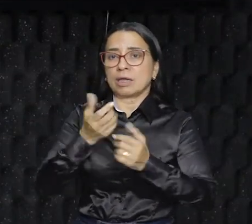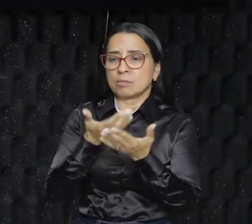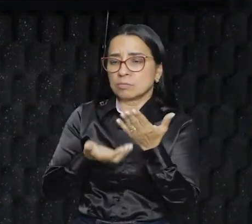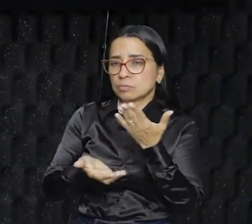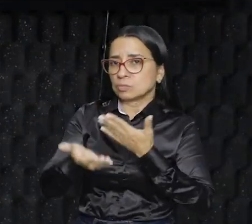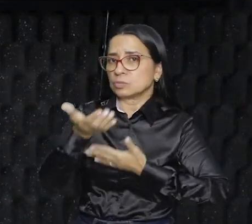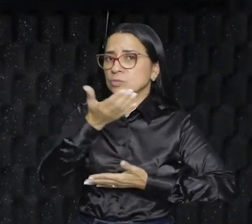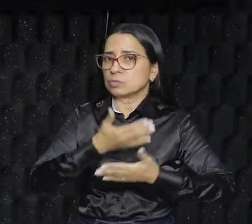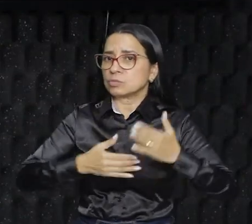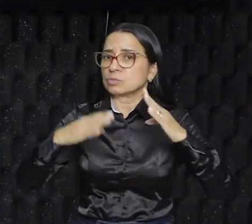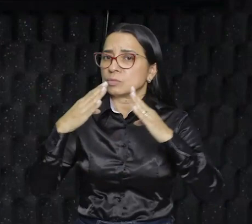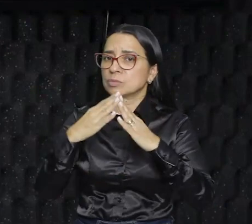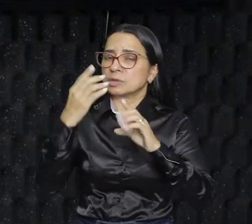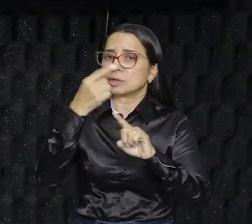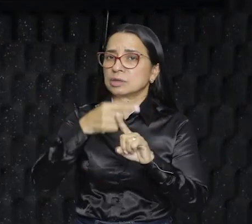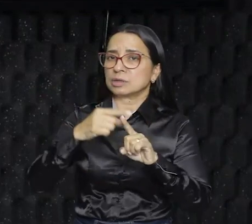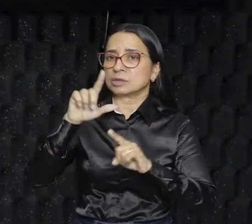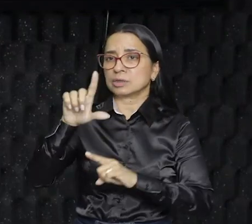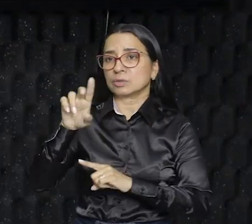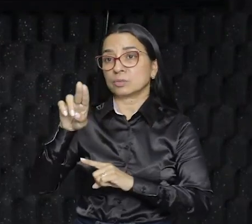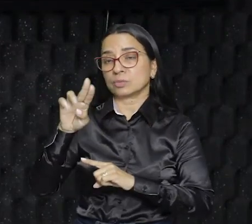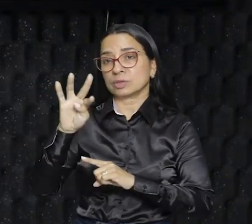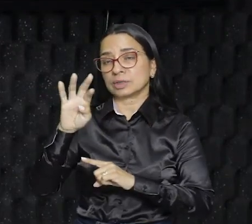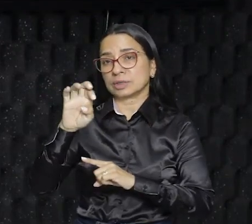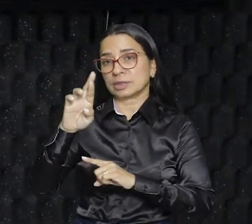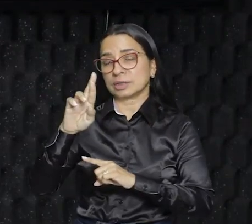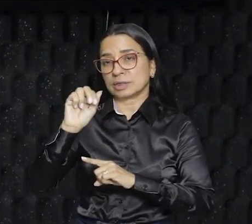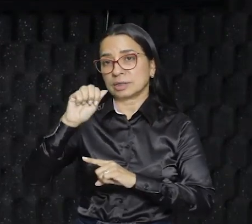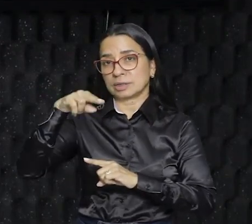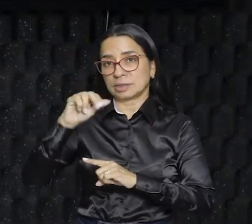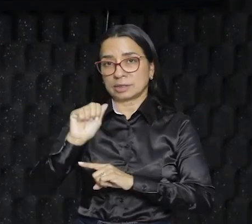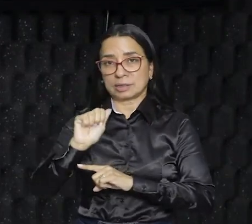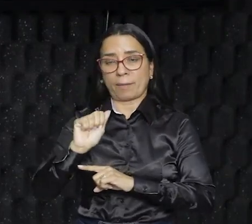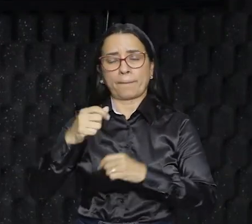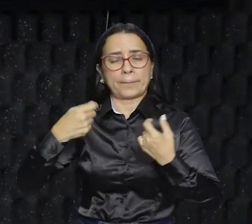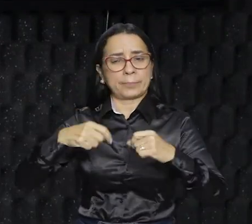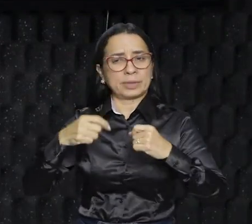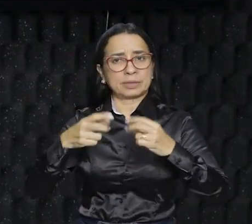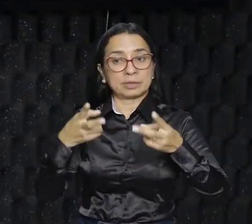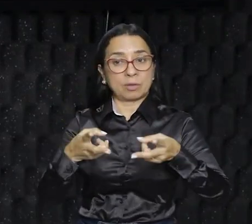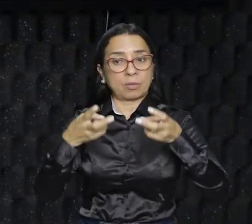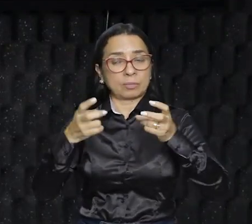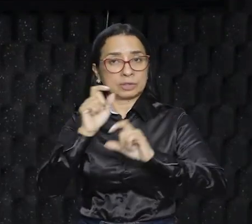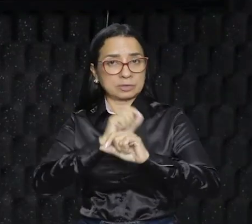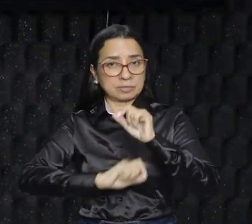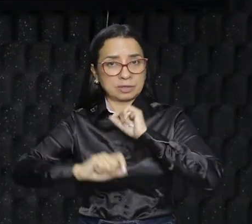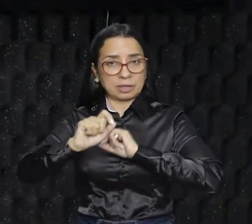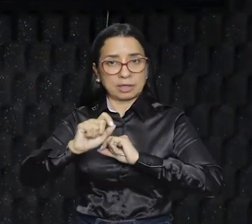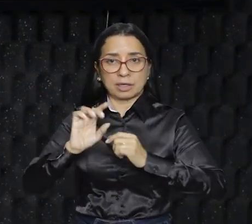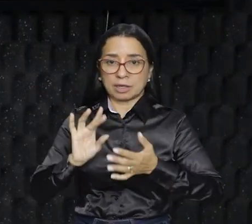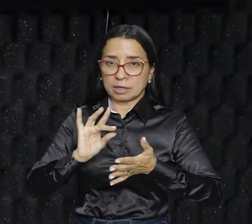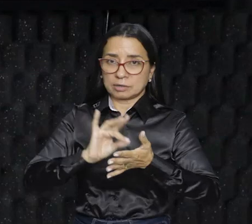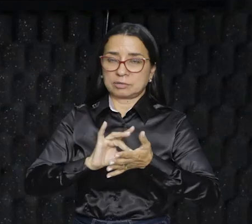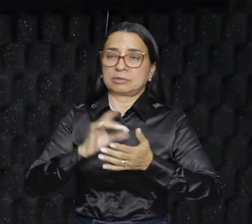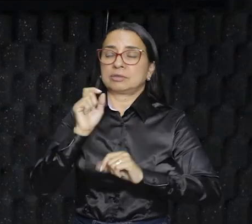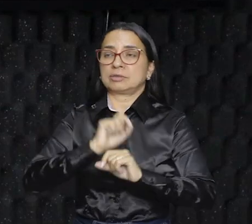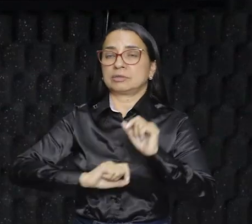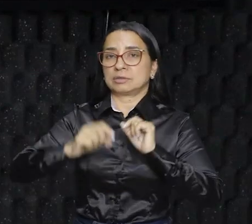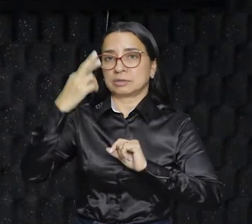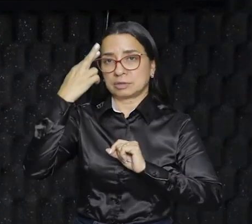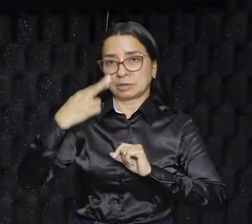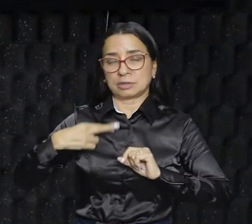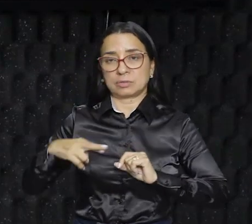Luterana, a Igreja de Martim Lutero. É preciso observar que a essência religiosa